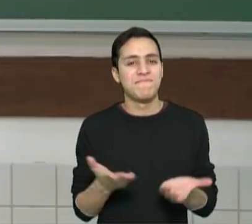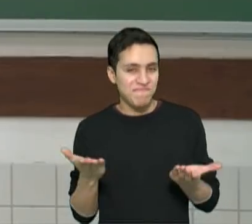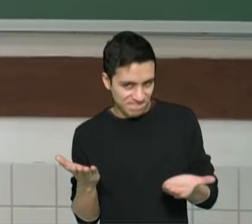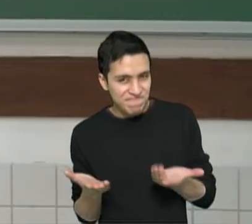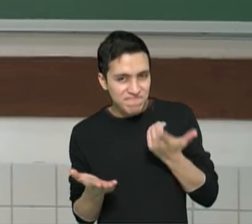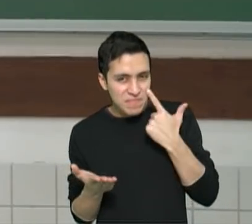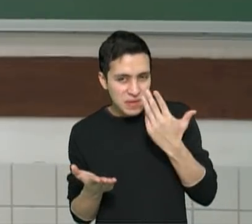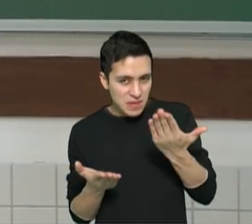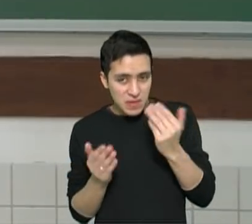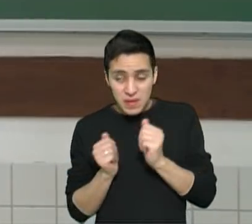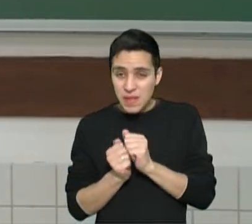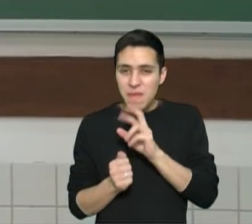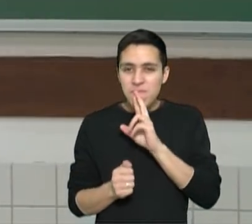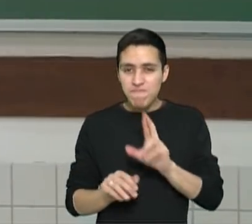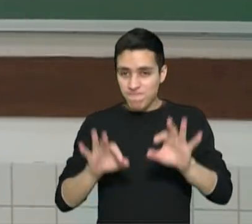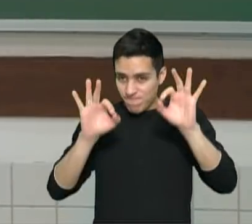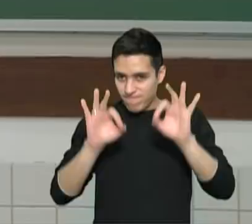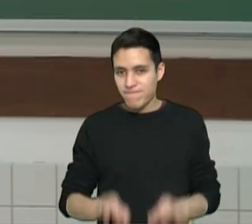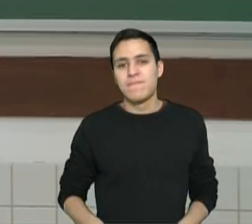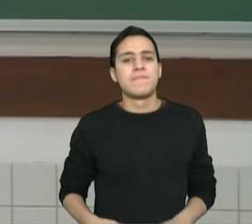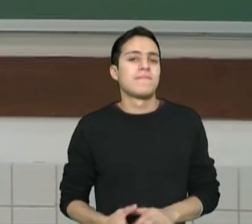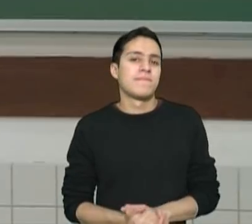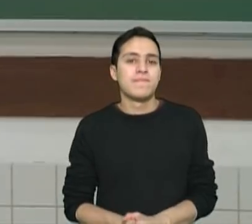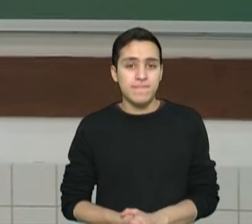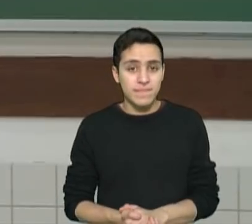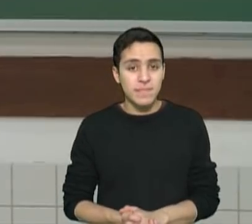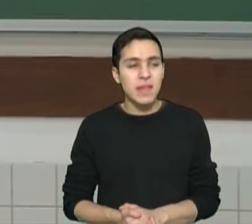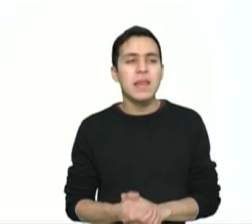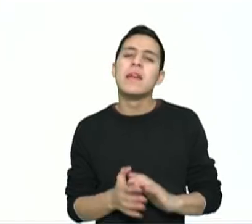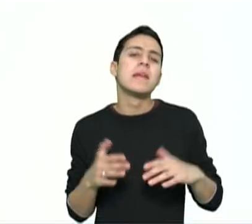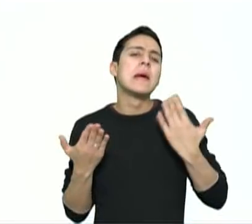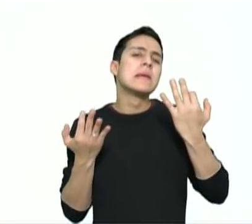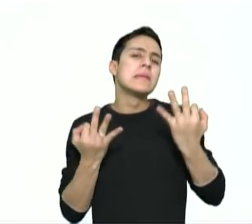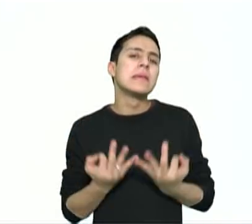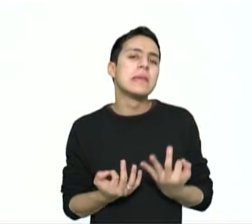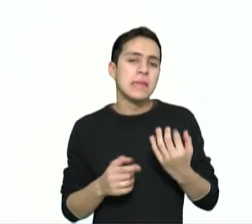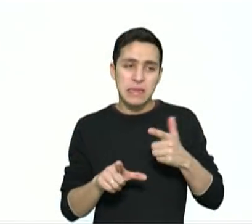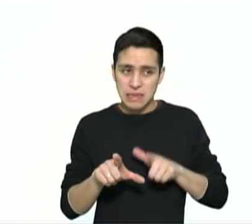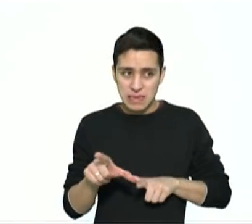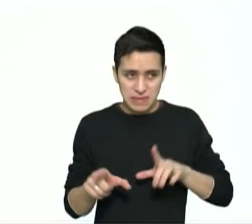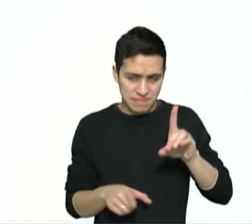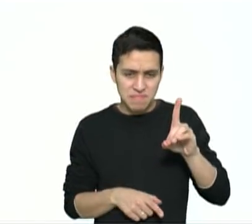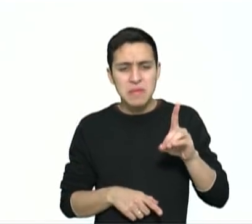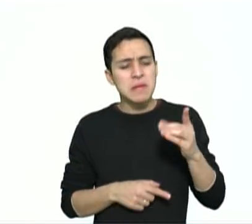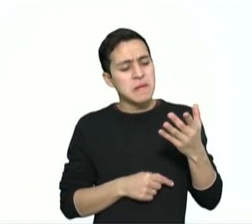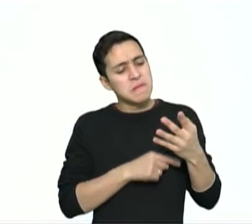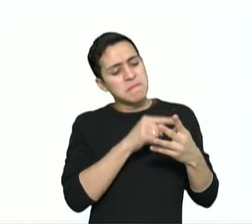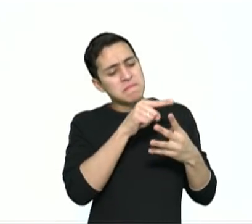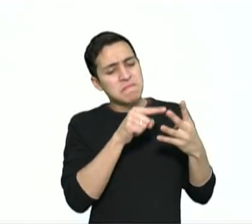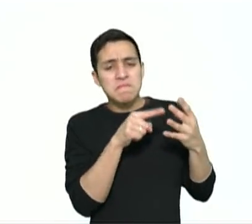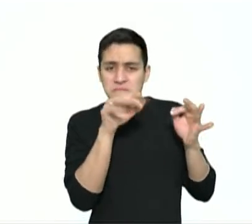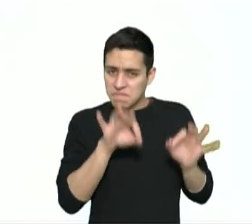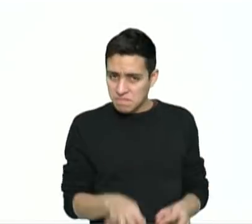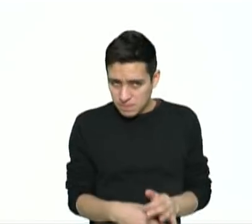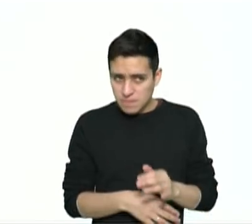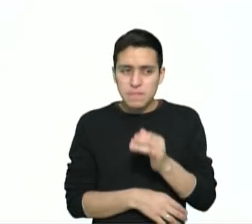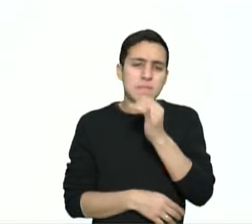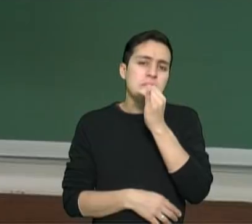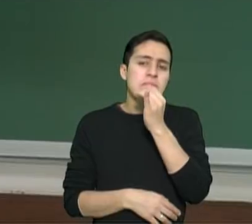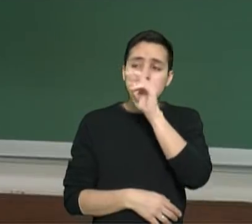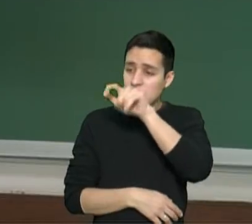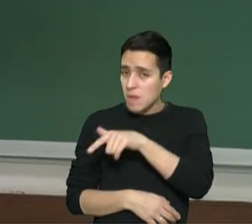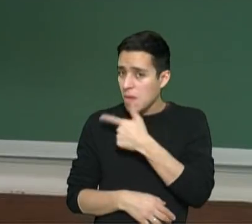Vamos então à resposta correta? A alternativa correta, letra D, todas as alternativas, né? Então,